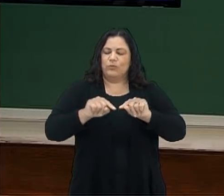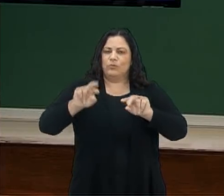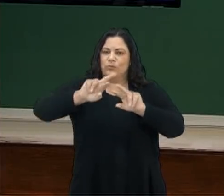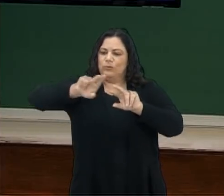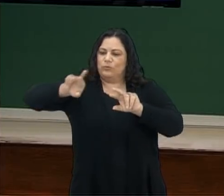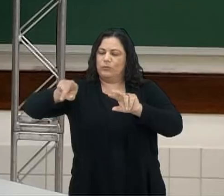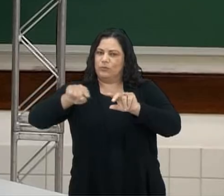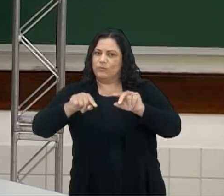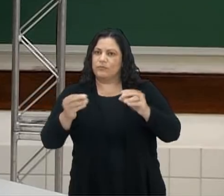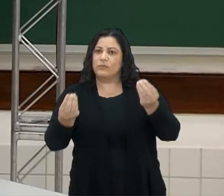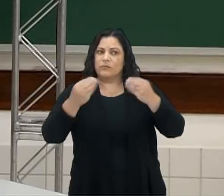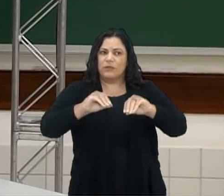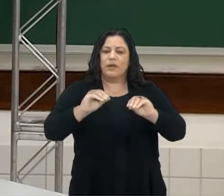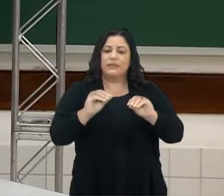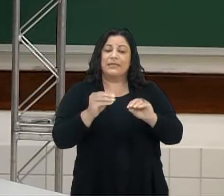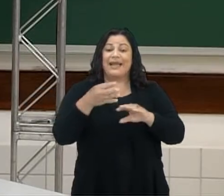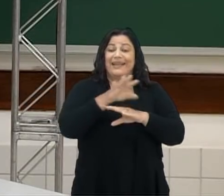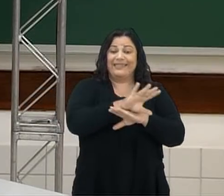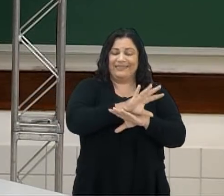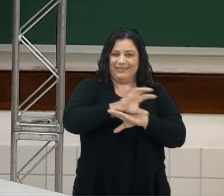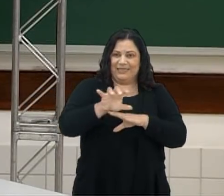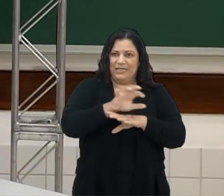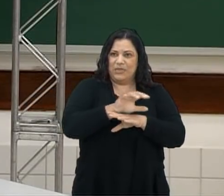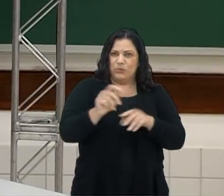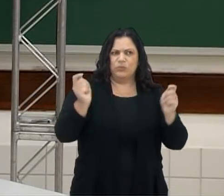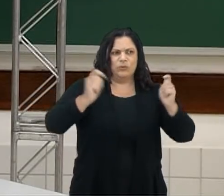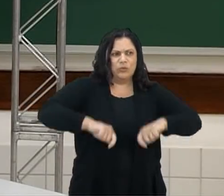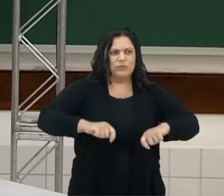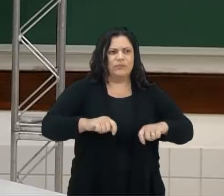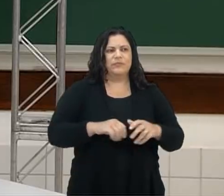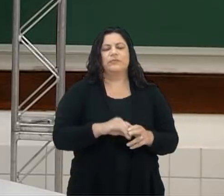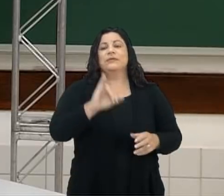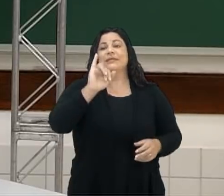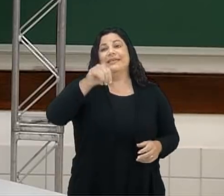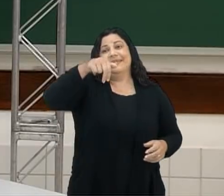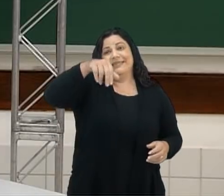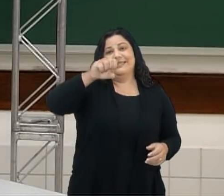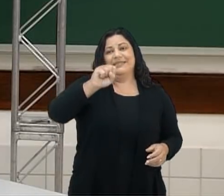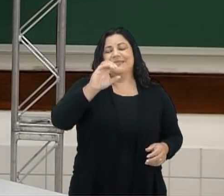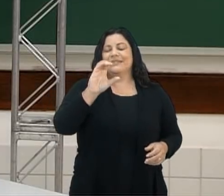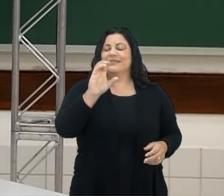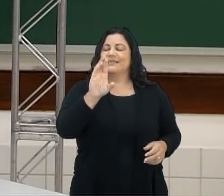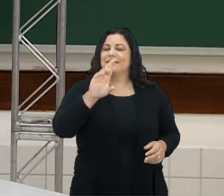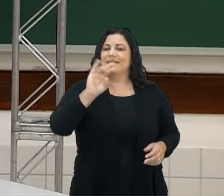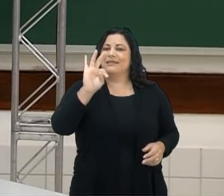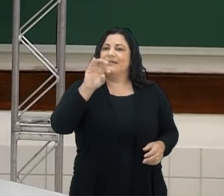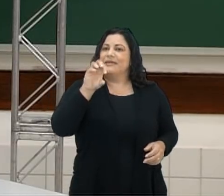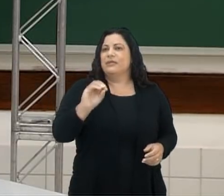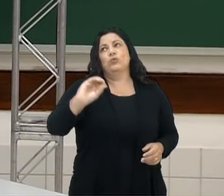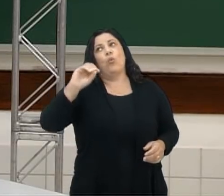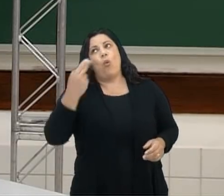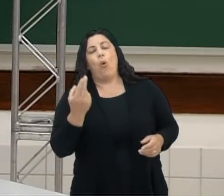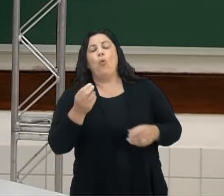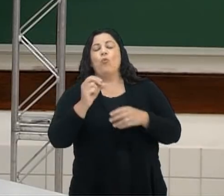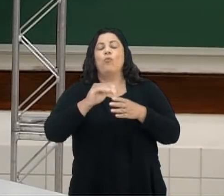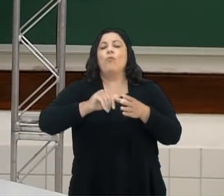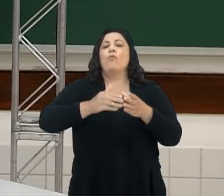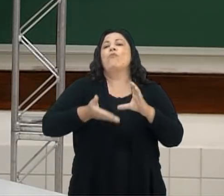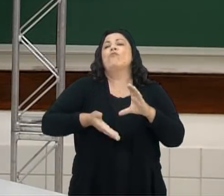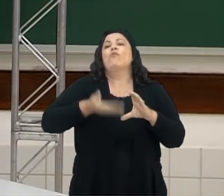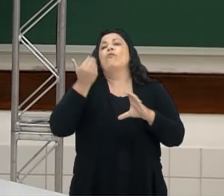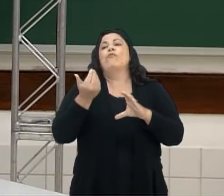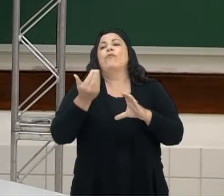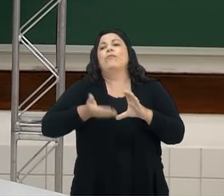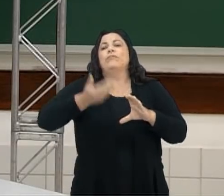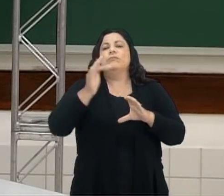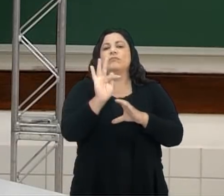estar dentro da circunferência, ou seja, inscrito na circunferência, ou então ele pode estar fora da circunferência, o que nós dizemos que é um